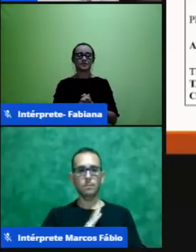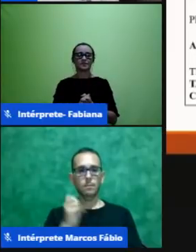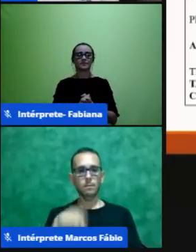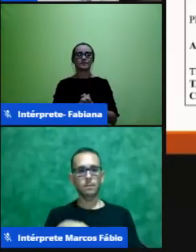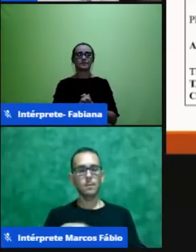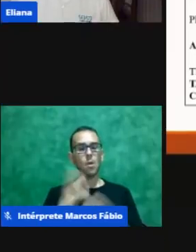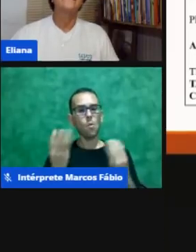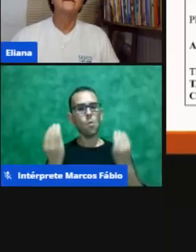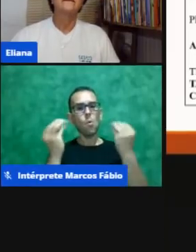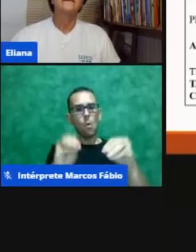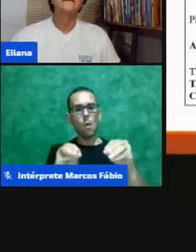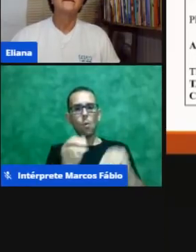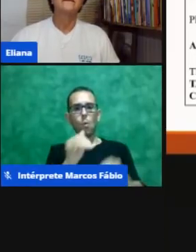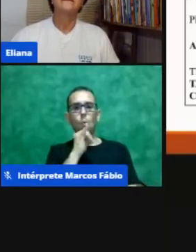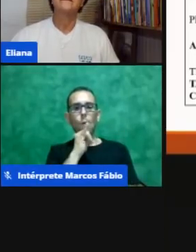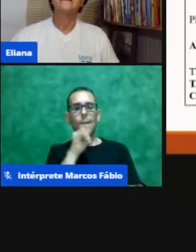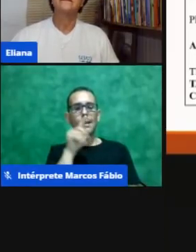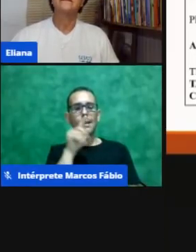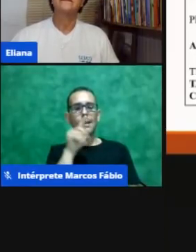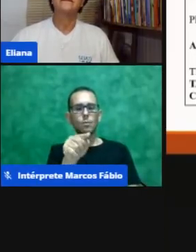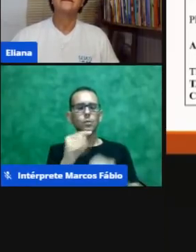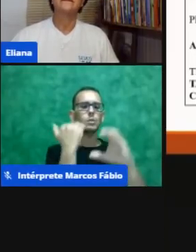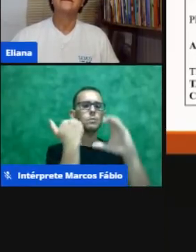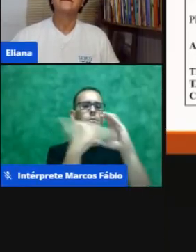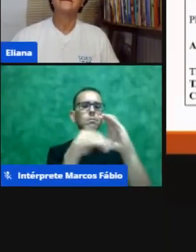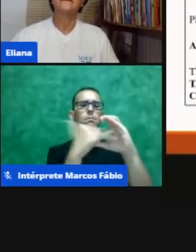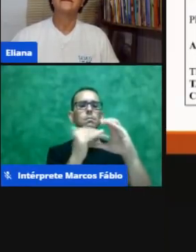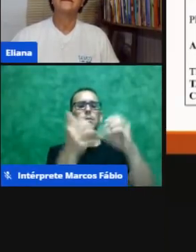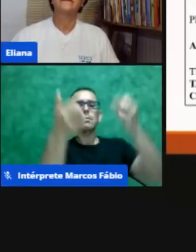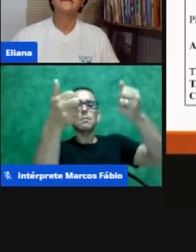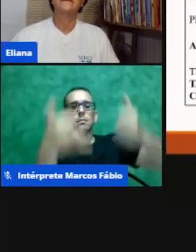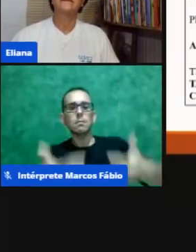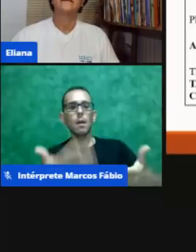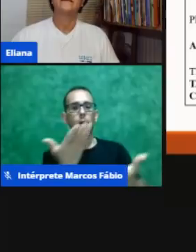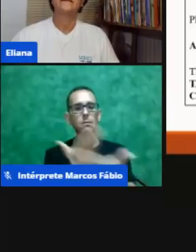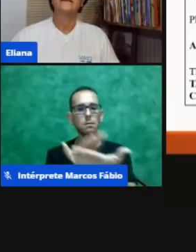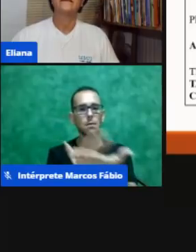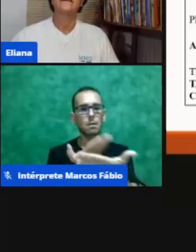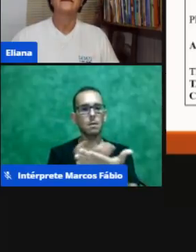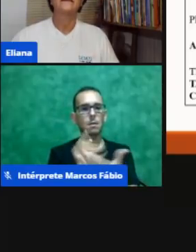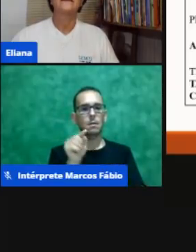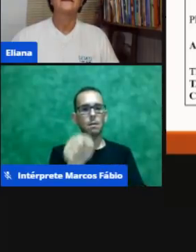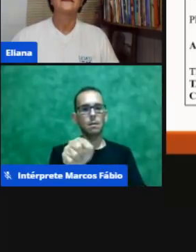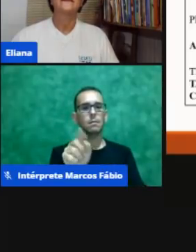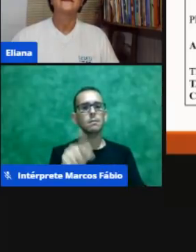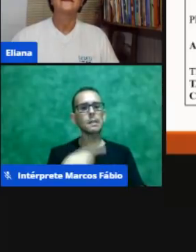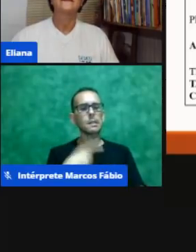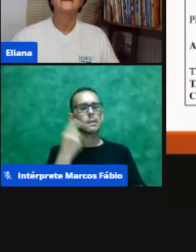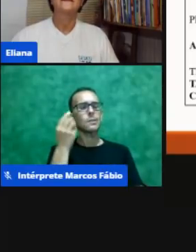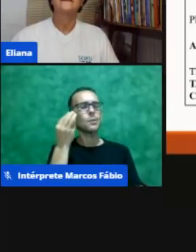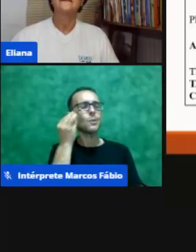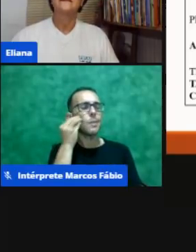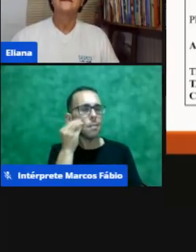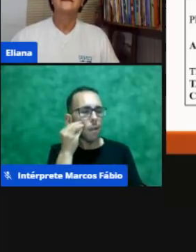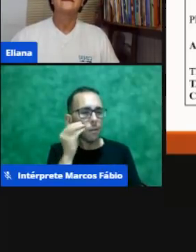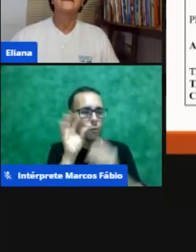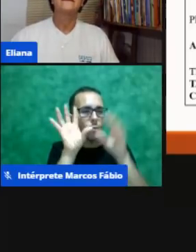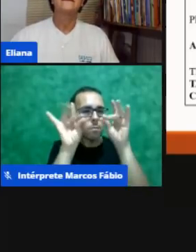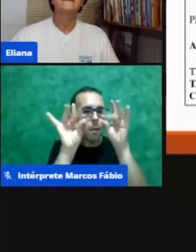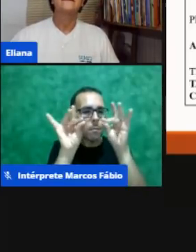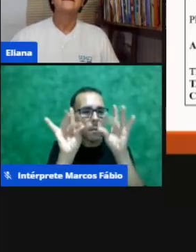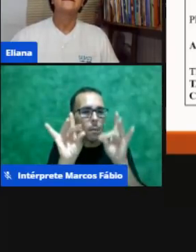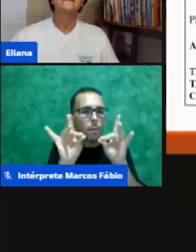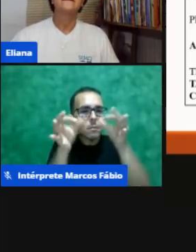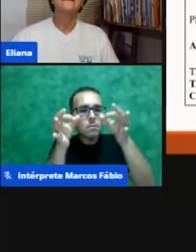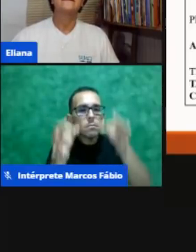Aqui eu coloco um exemplo, né, de mensagem, né, da aula, e aí eu estou tentando padronizar, eu padronizei justamente